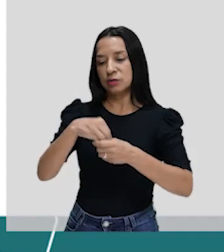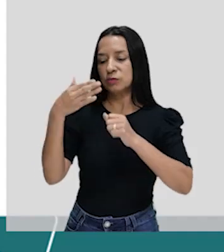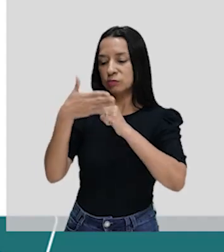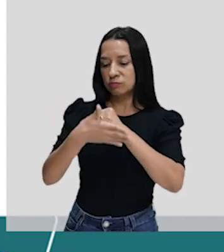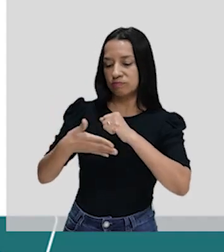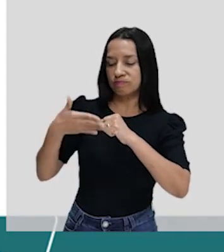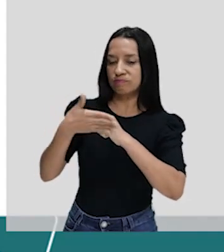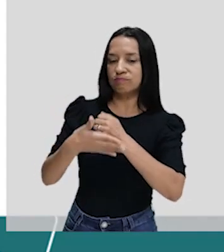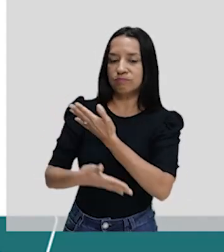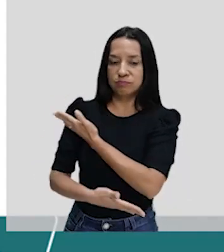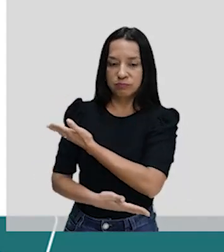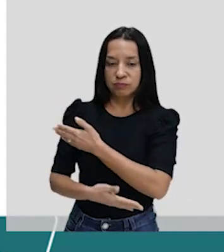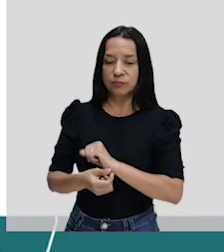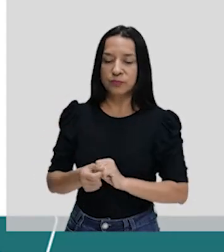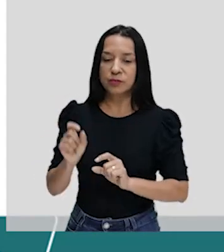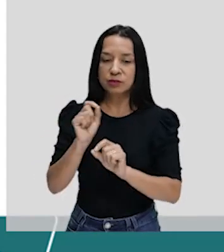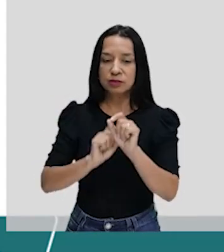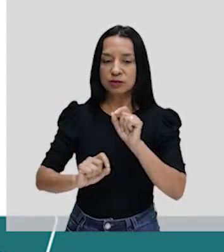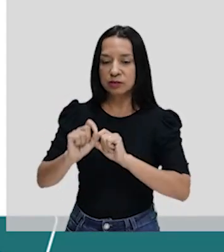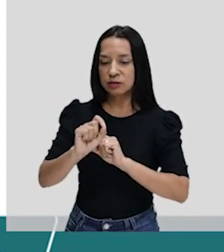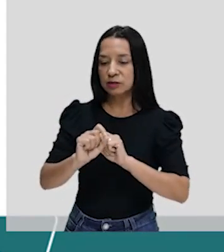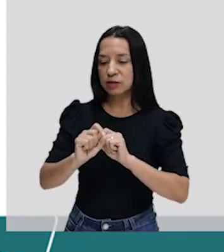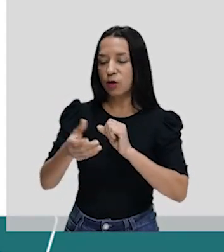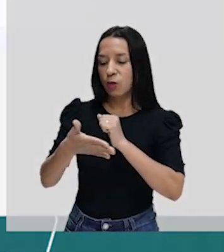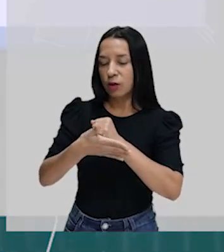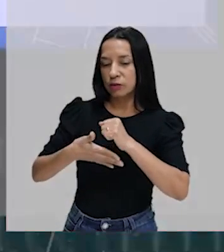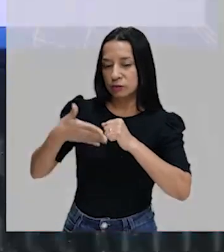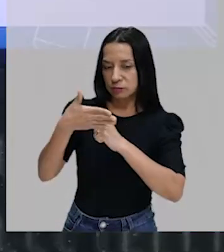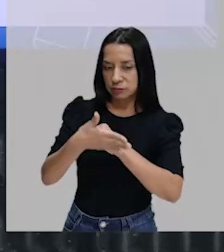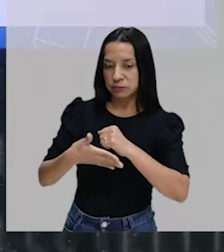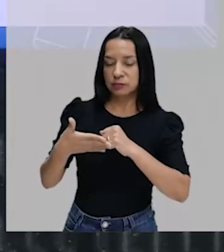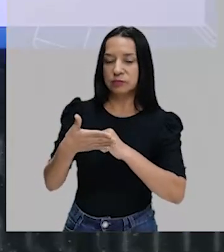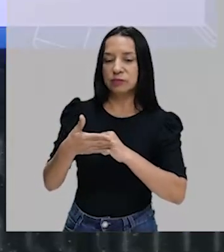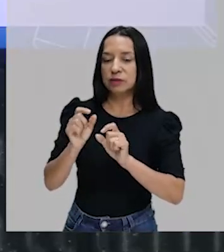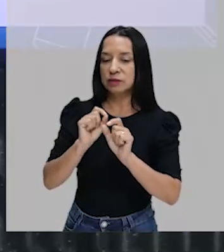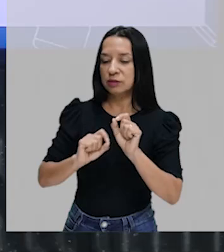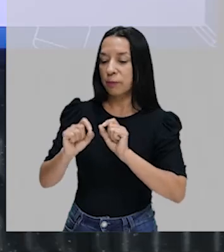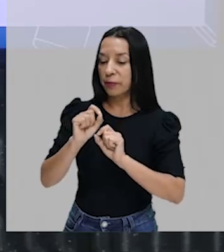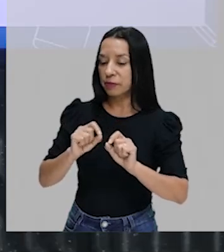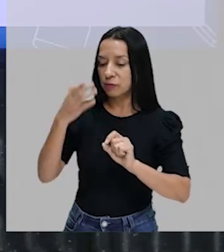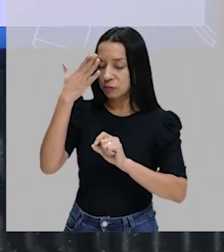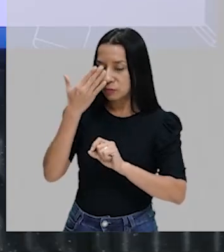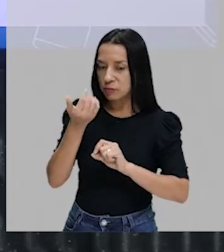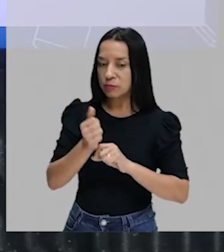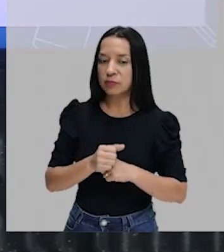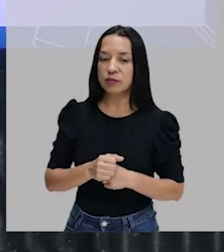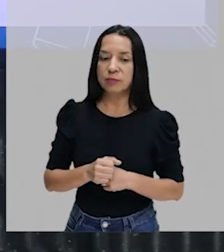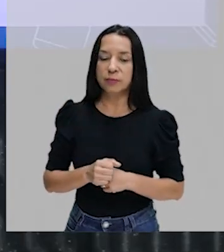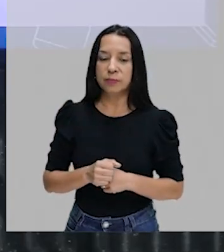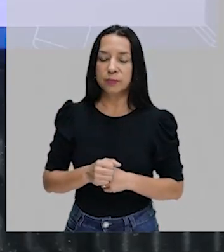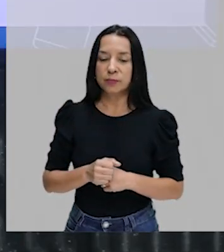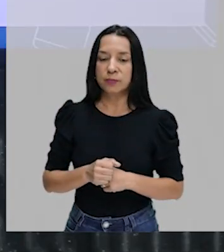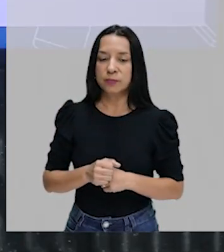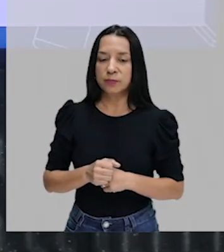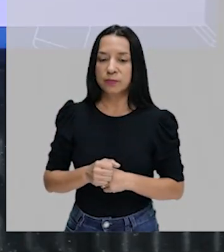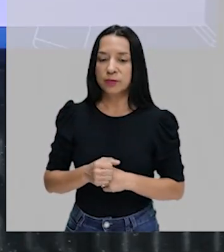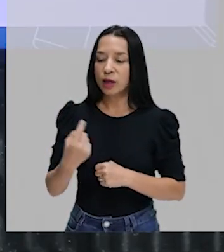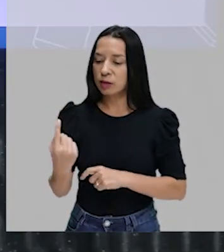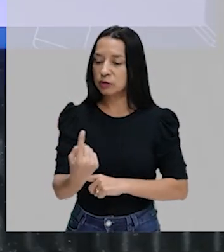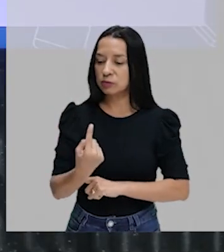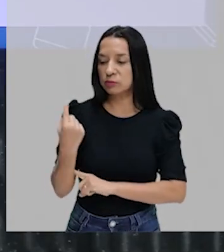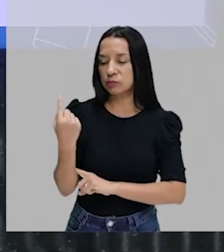princípios aqui, ó. Esses que são os princípios que devem ser levados em consideração. O princípio da